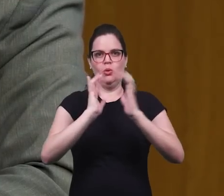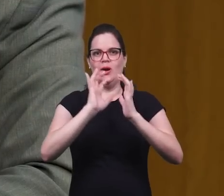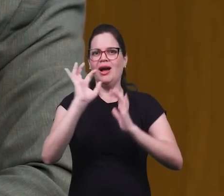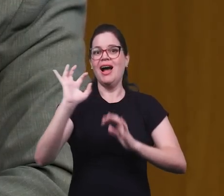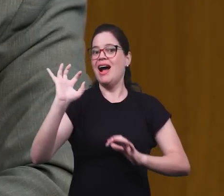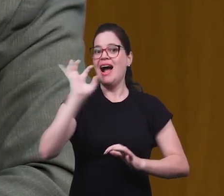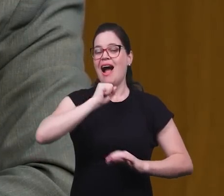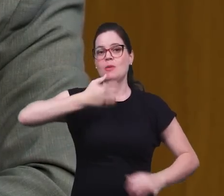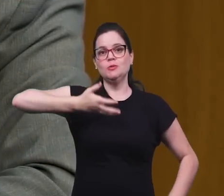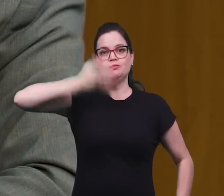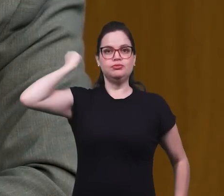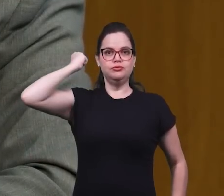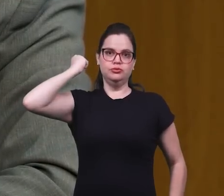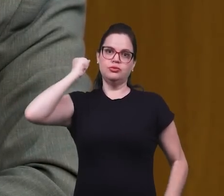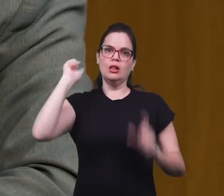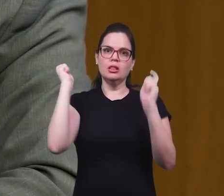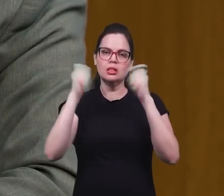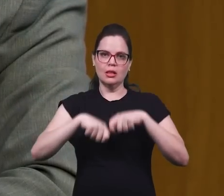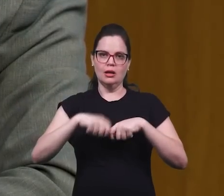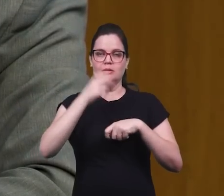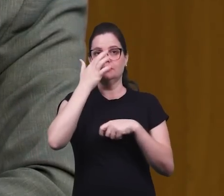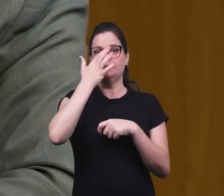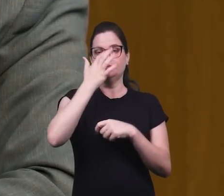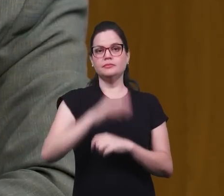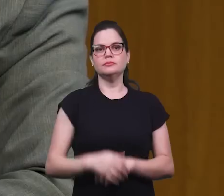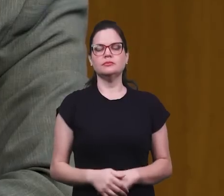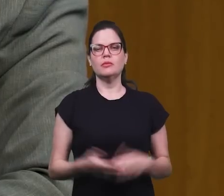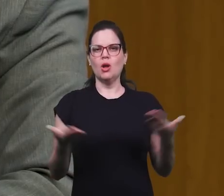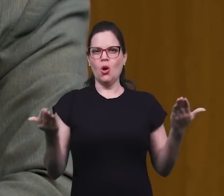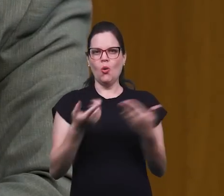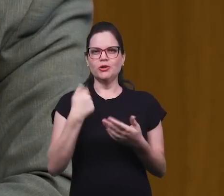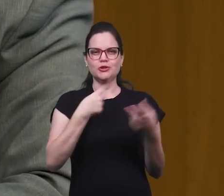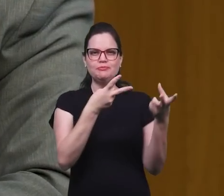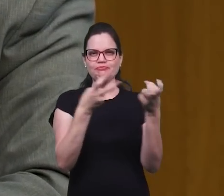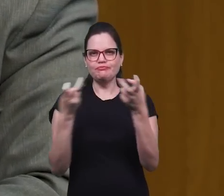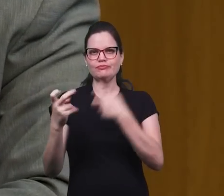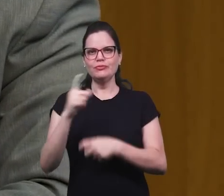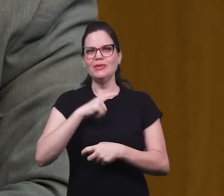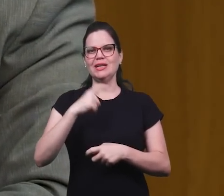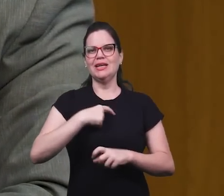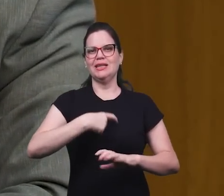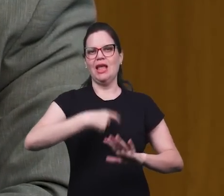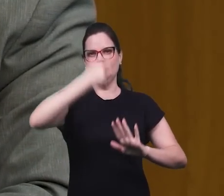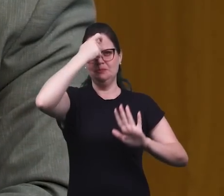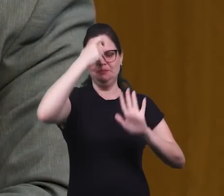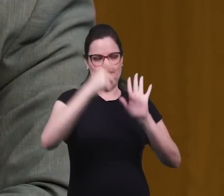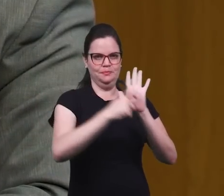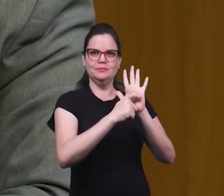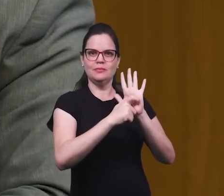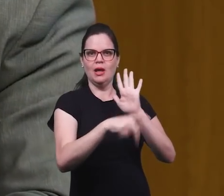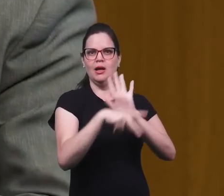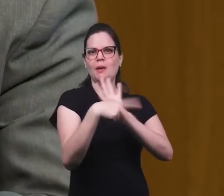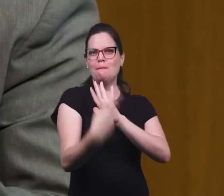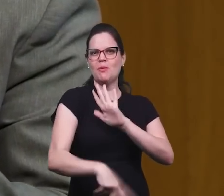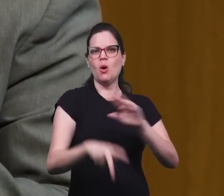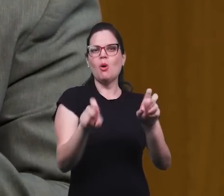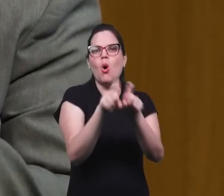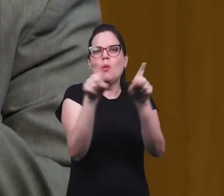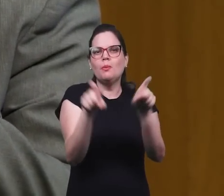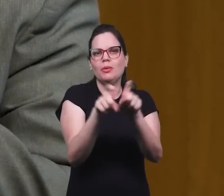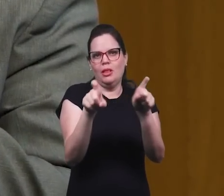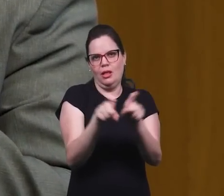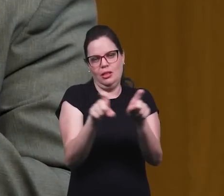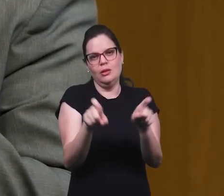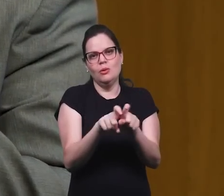Hoje está muito em voga a questão da inteligência artificial, redes neurais artificiais. O que é isso?